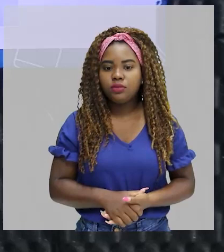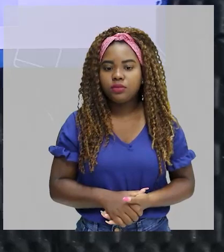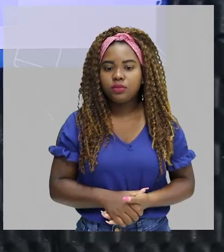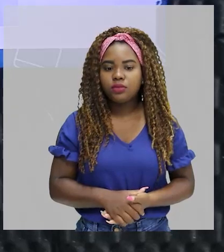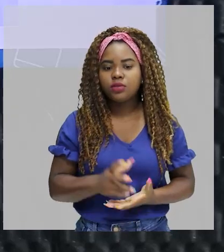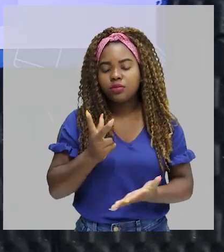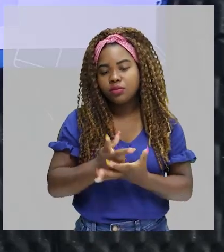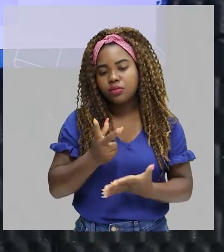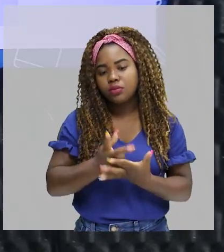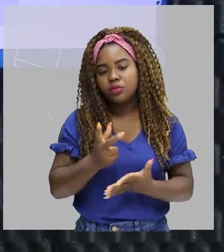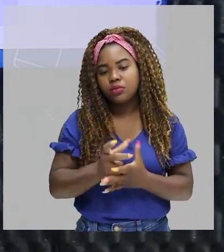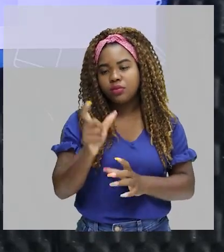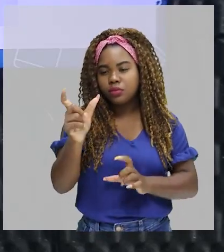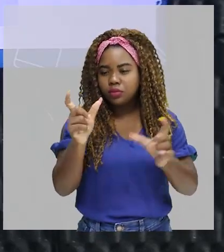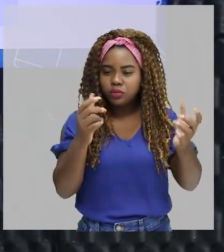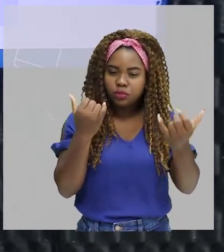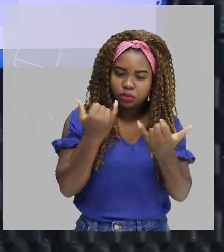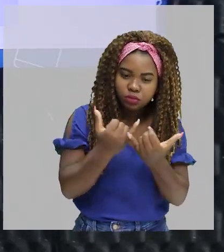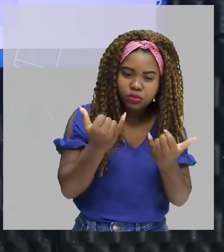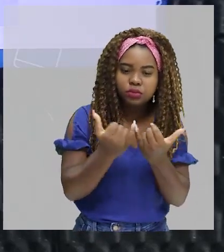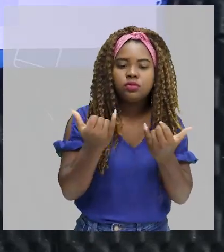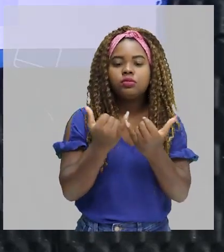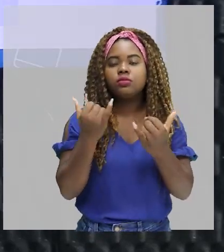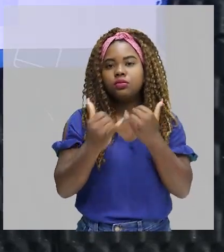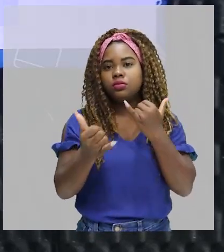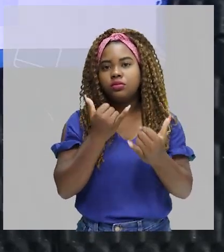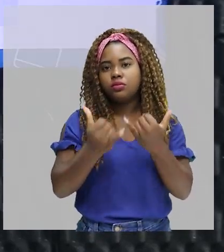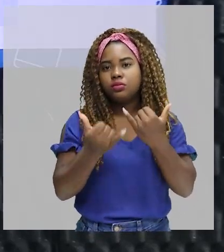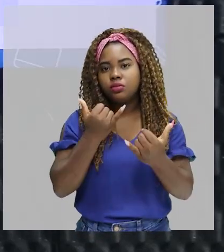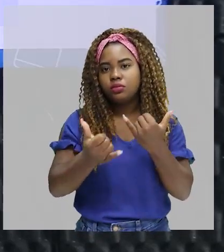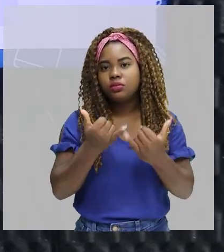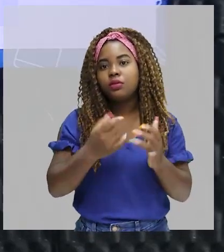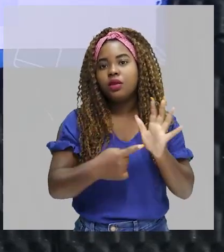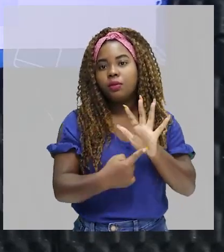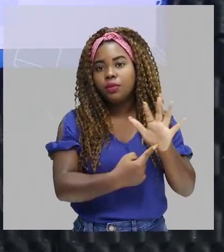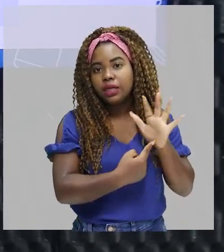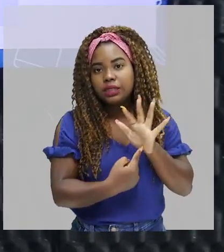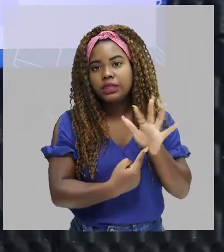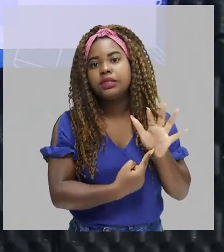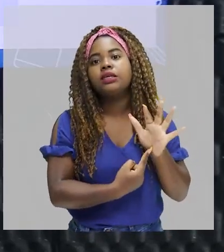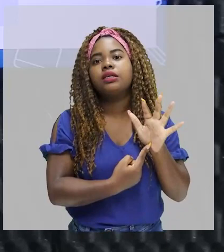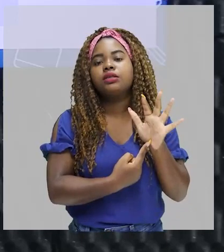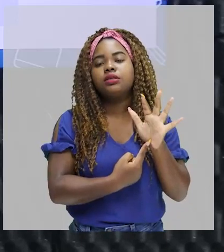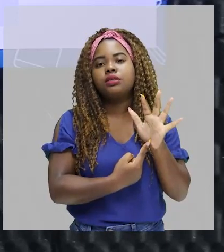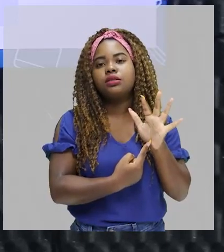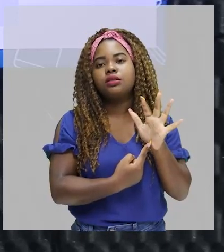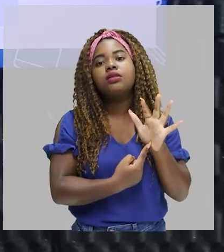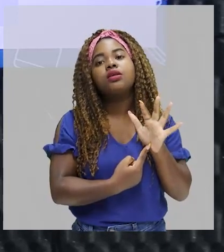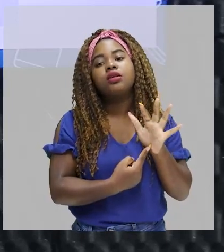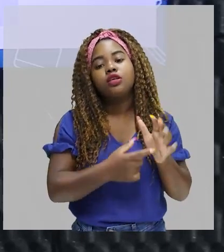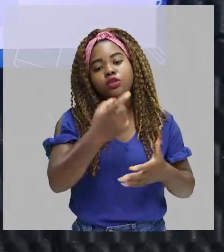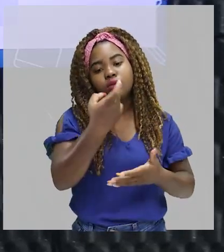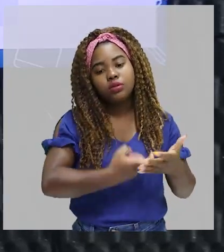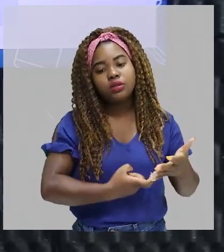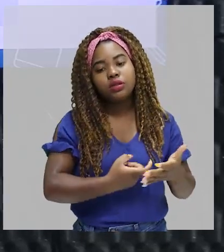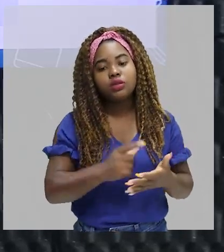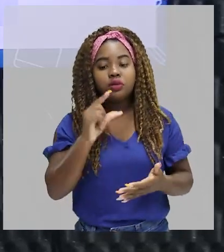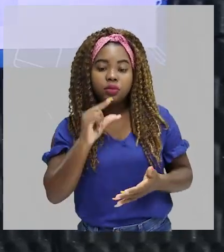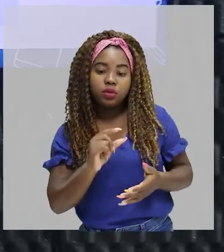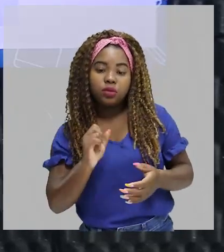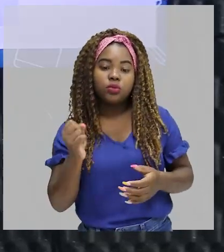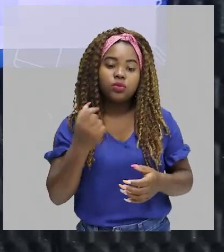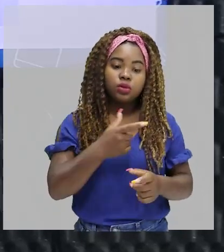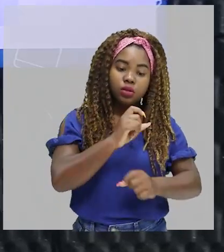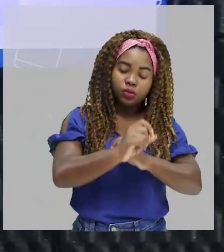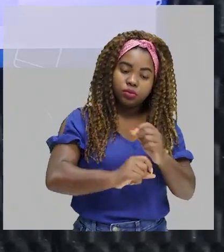que os falsos cognatos aparecem nos textos, ela é menor do que das palavras amigas. O que isso quer dizer?